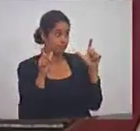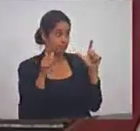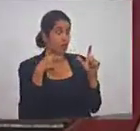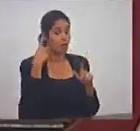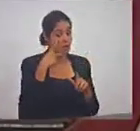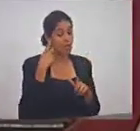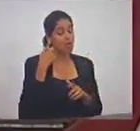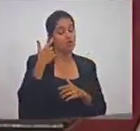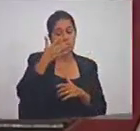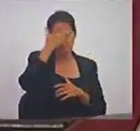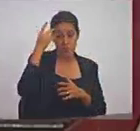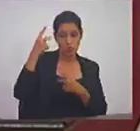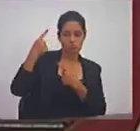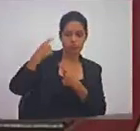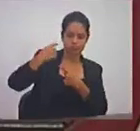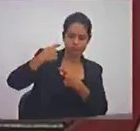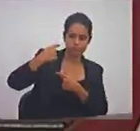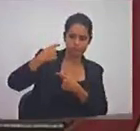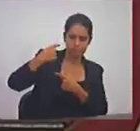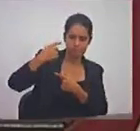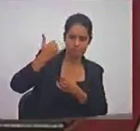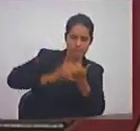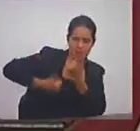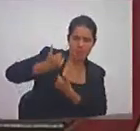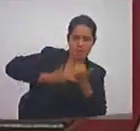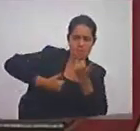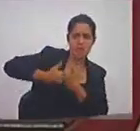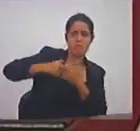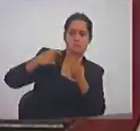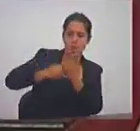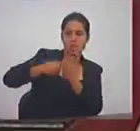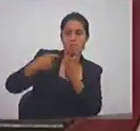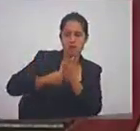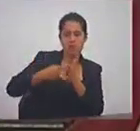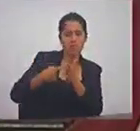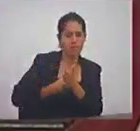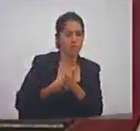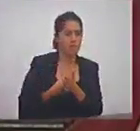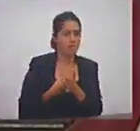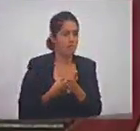na rua por a sua atitude aqui dentro da casa, e a administração municipal às vezes não